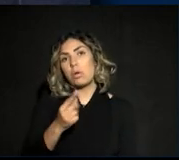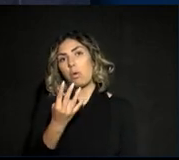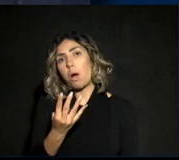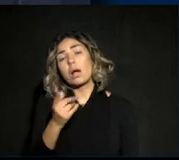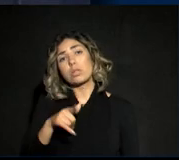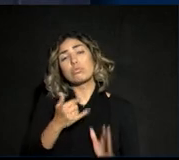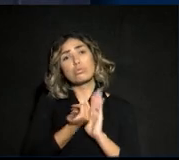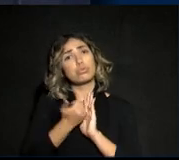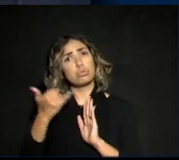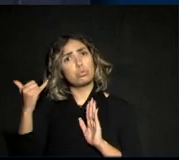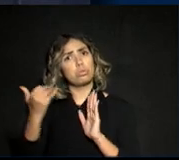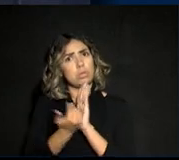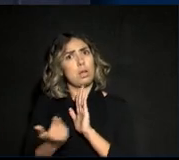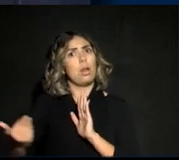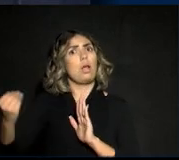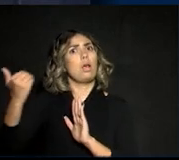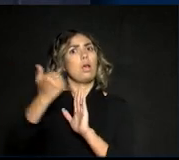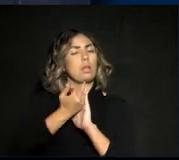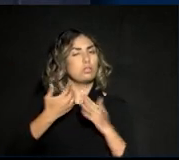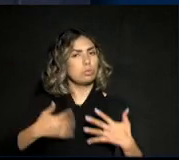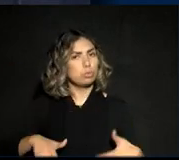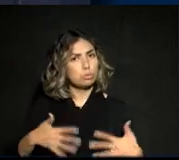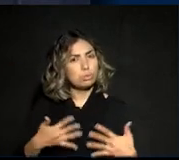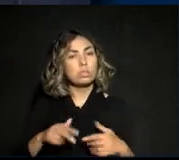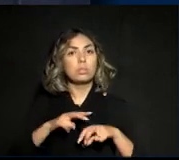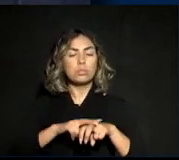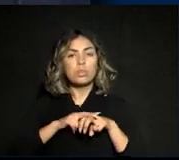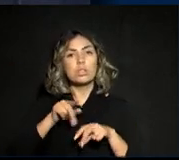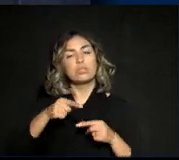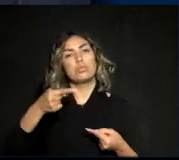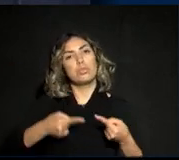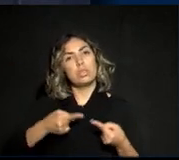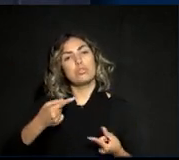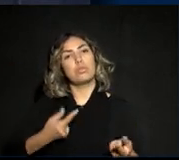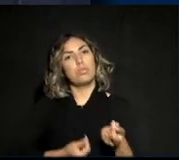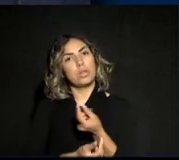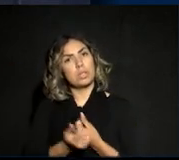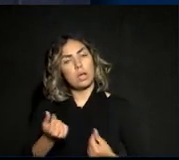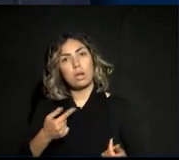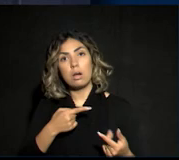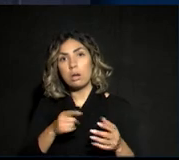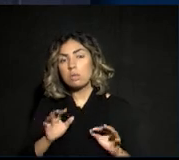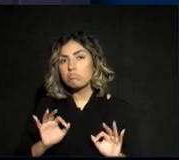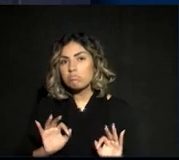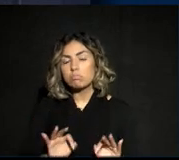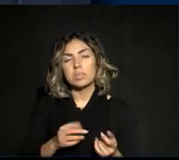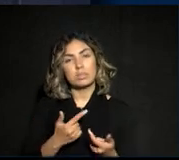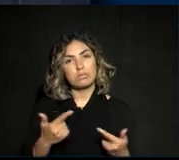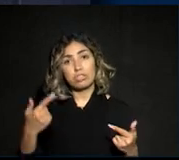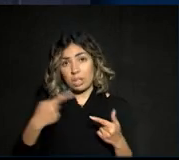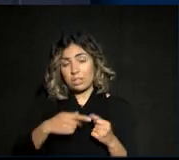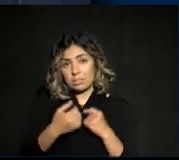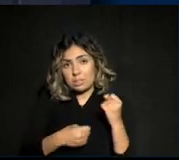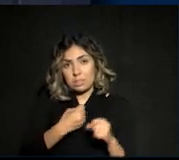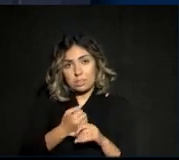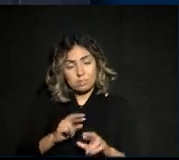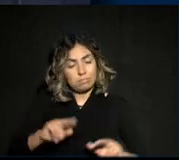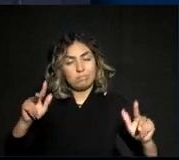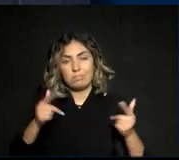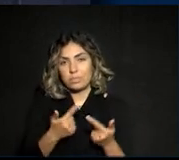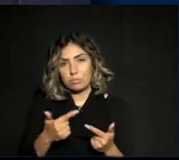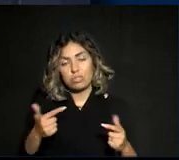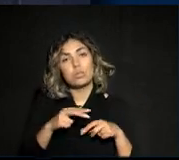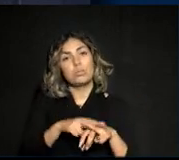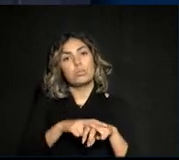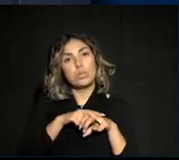juro real muito grande. É um juro real muito grande. Eu acho que a política monetária, ela não fez o efeito que a gente esperava nesse ano, em parte por